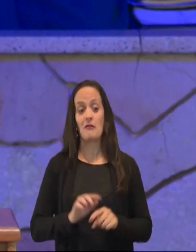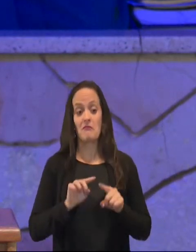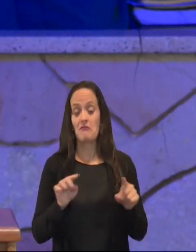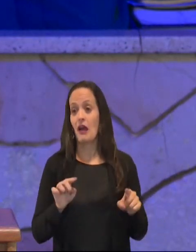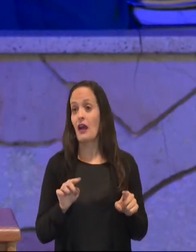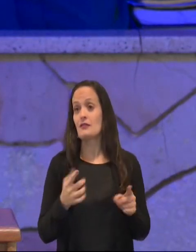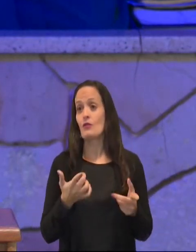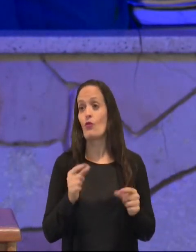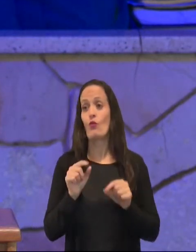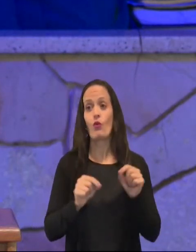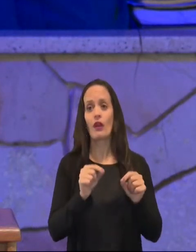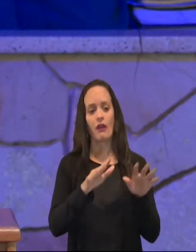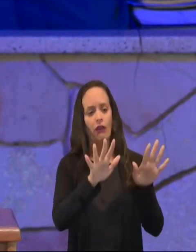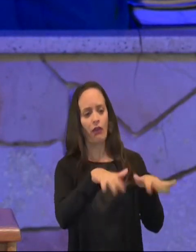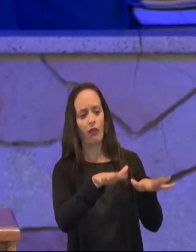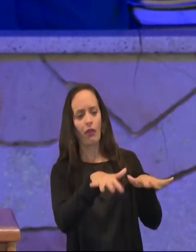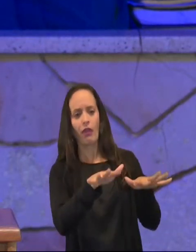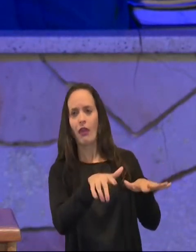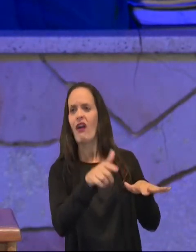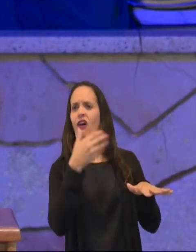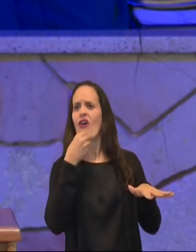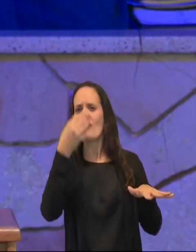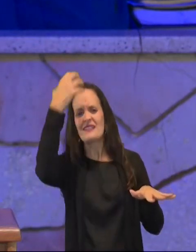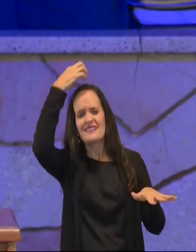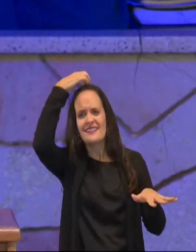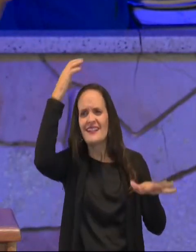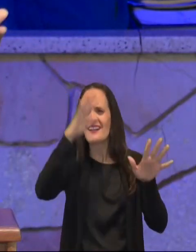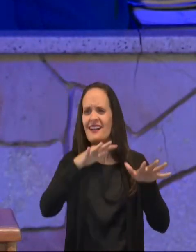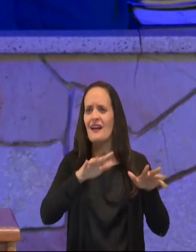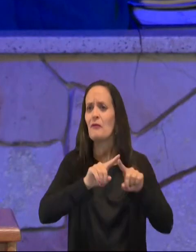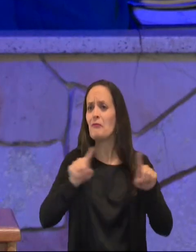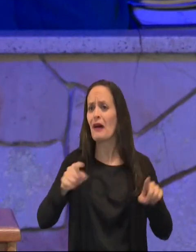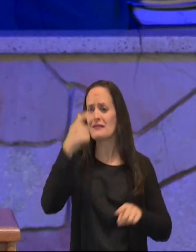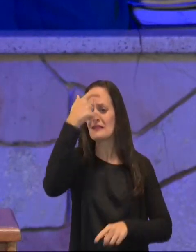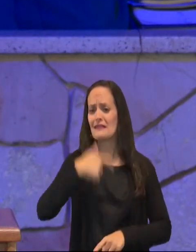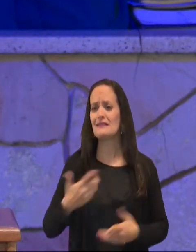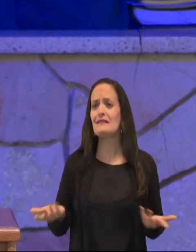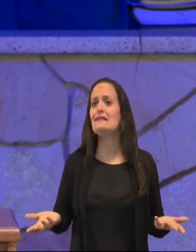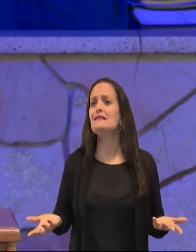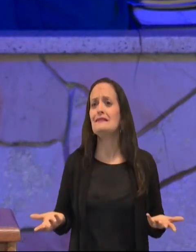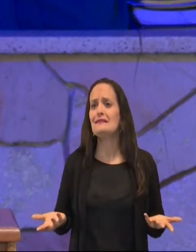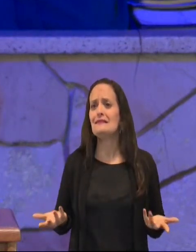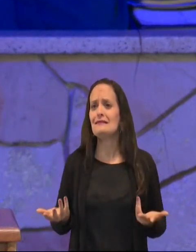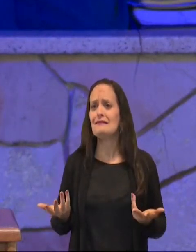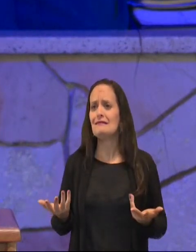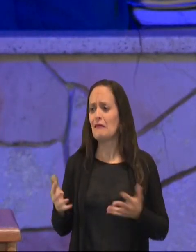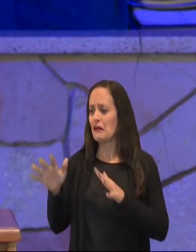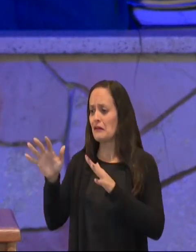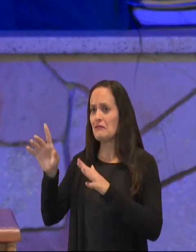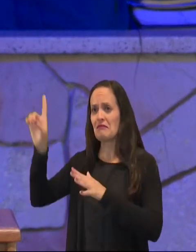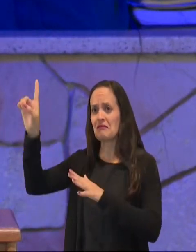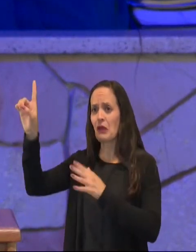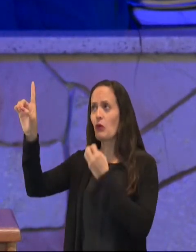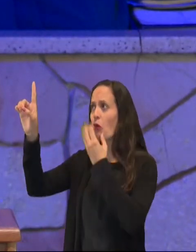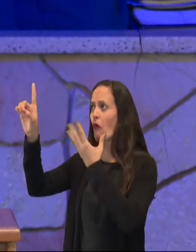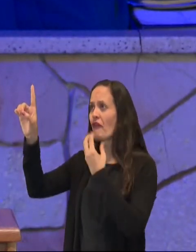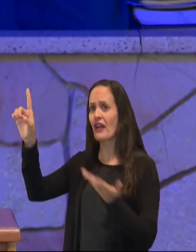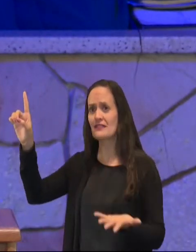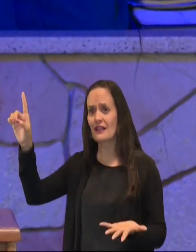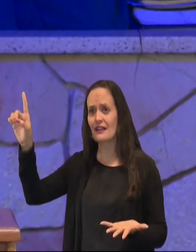mais senão o próprio César, portanto, a vida dele corria ainda mais perigo quando ele confessa Jesus como um